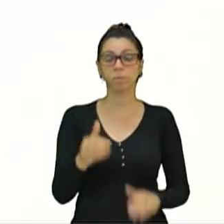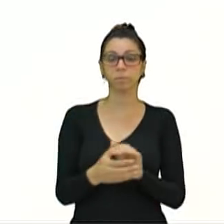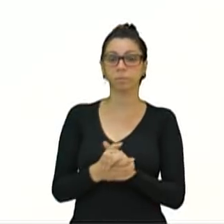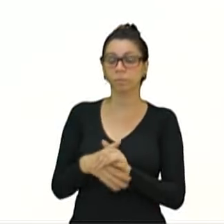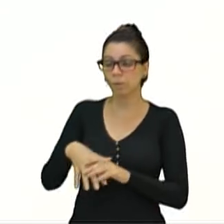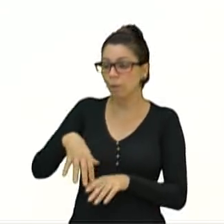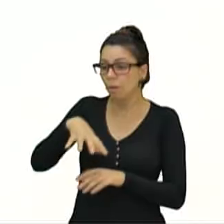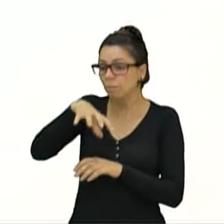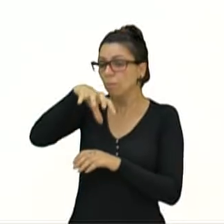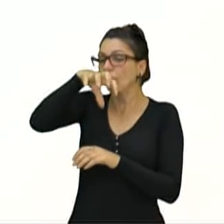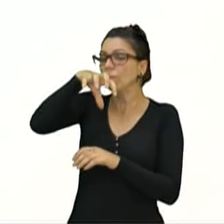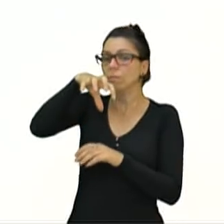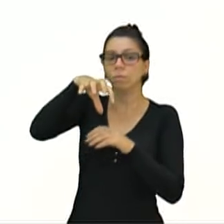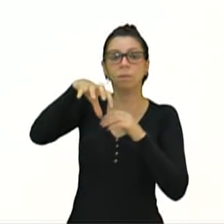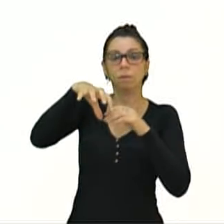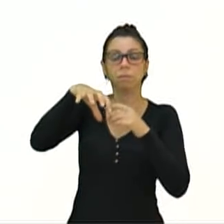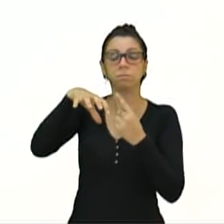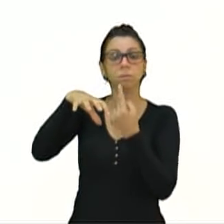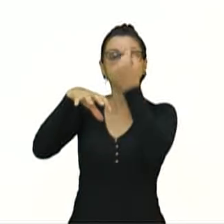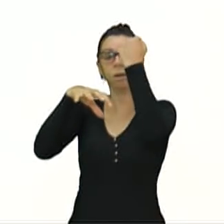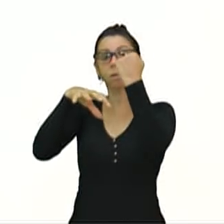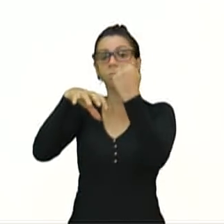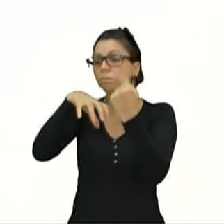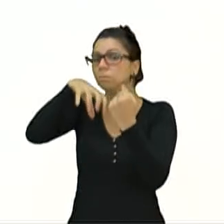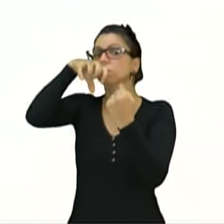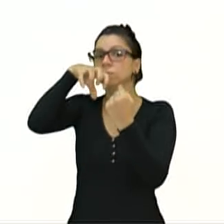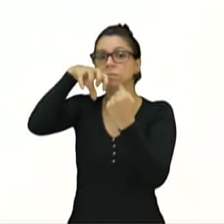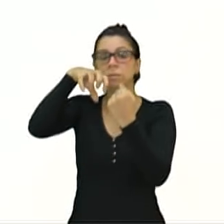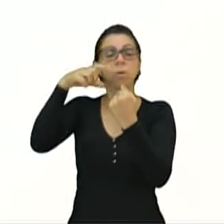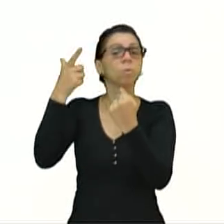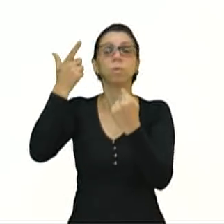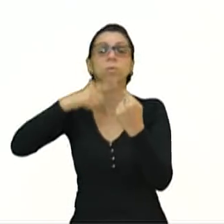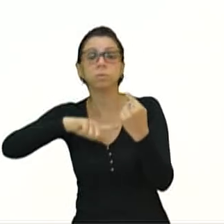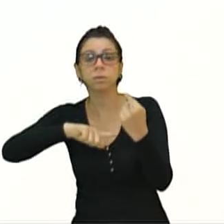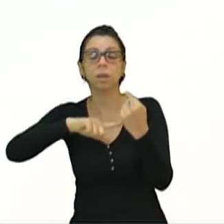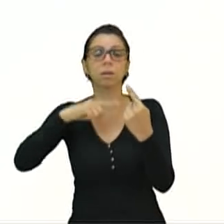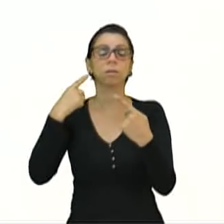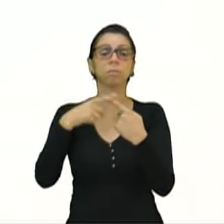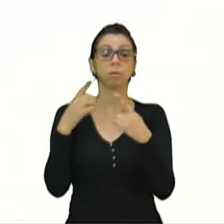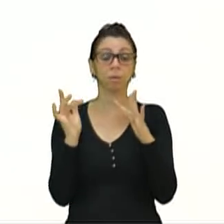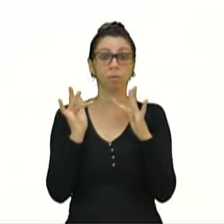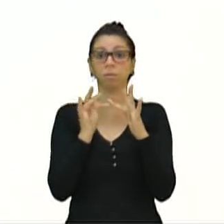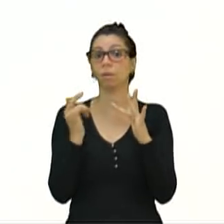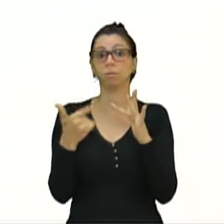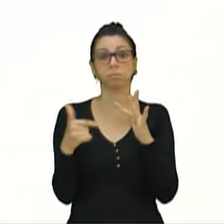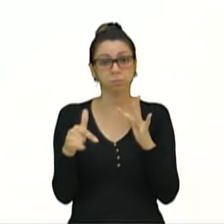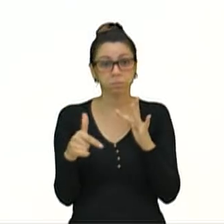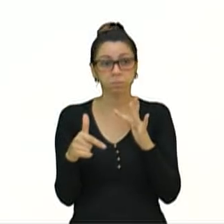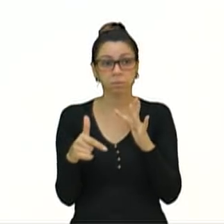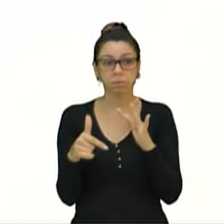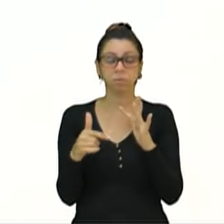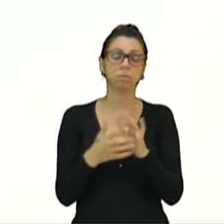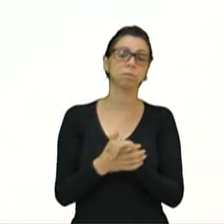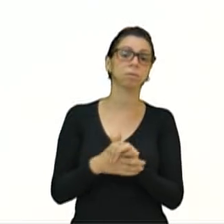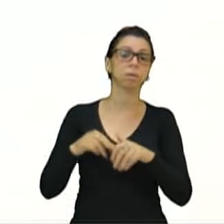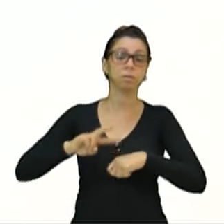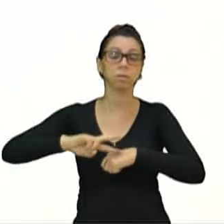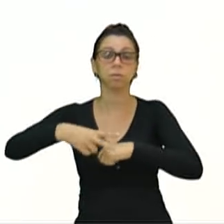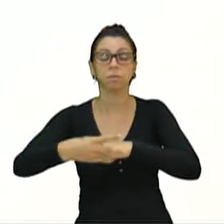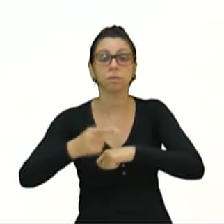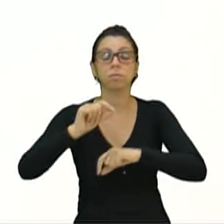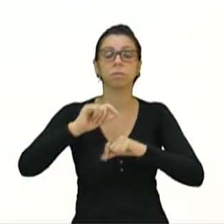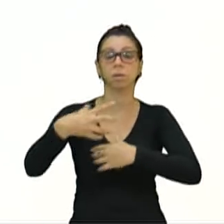os quimiorreceptores do nariz entrem em contato com as partículas do odor. Como consequência disso,